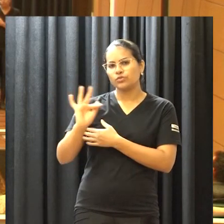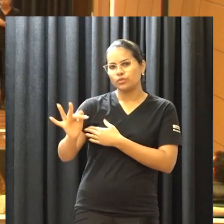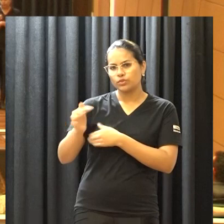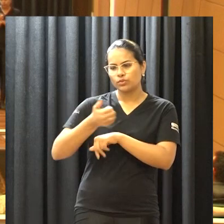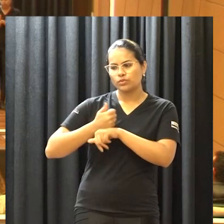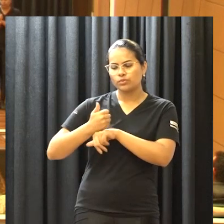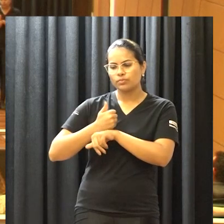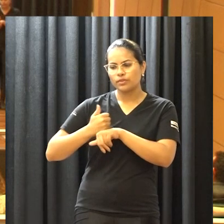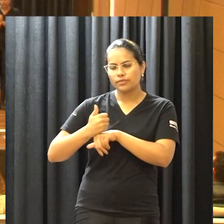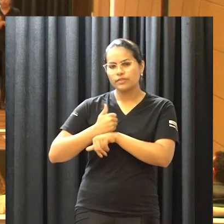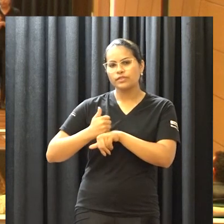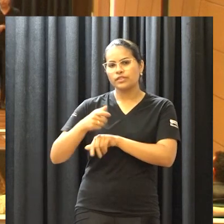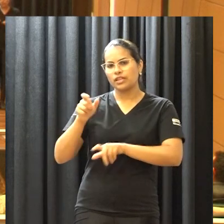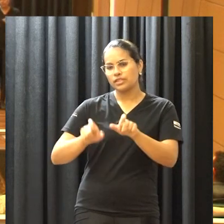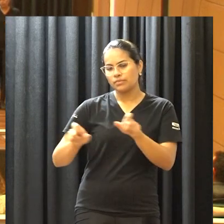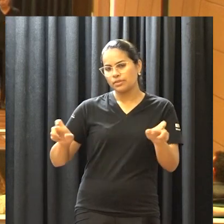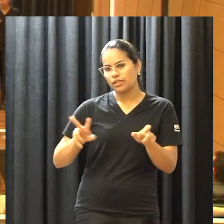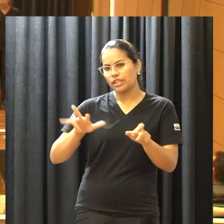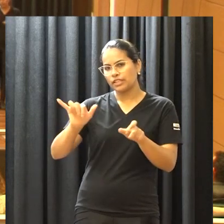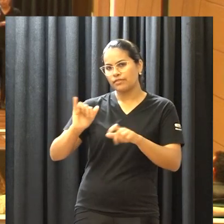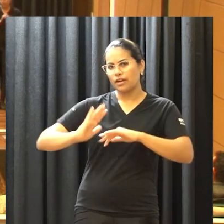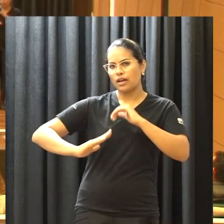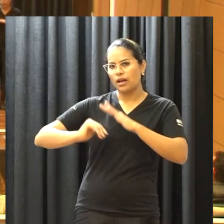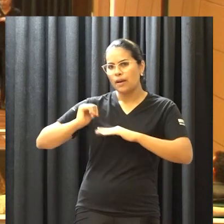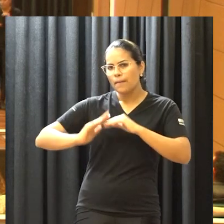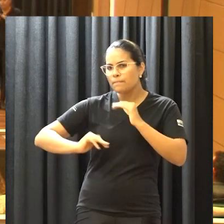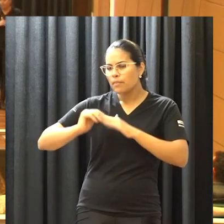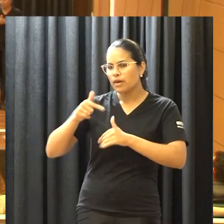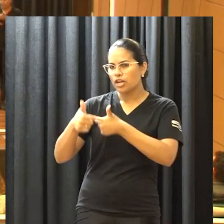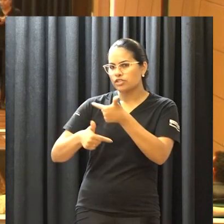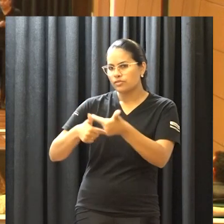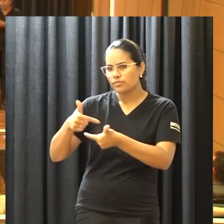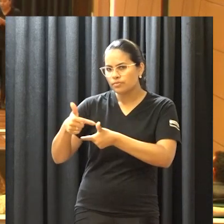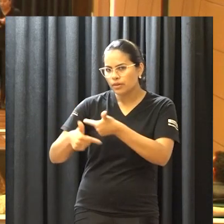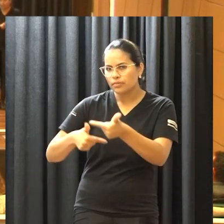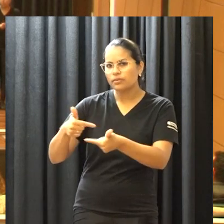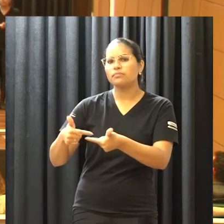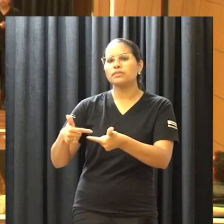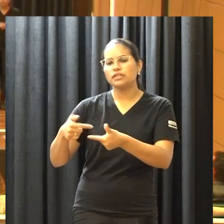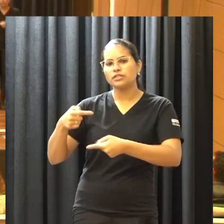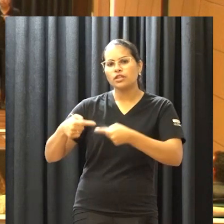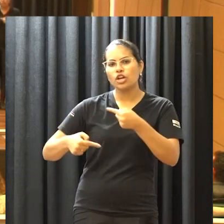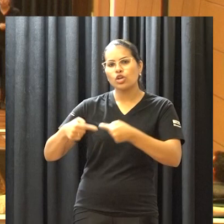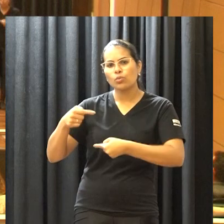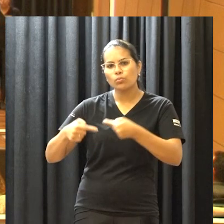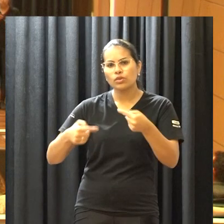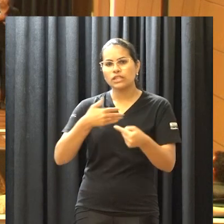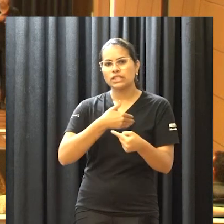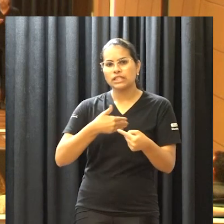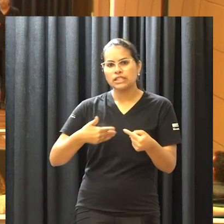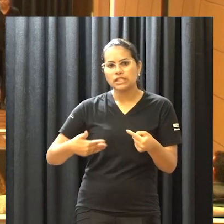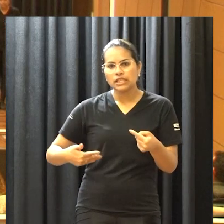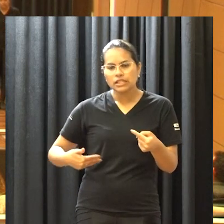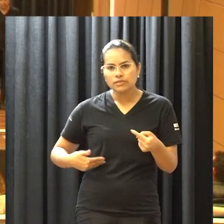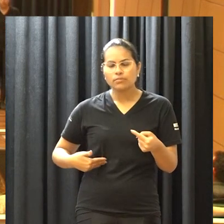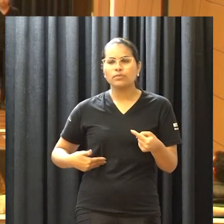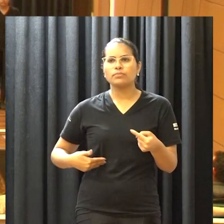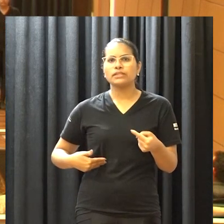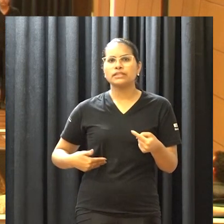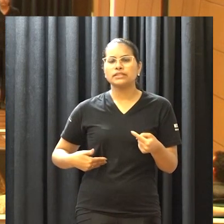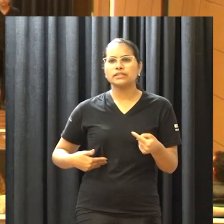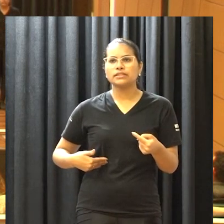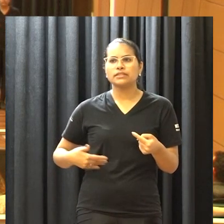né? De quem vai para as práticas, de quem vai para a intervenção, de quem vai para as políticas públicas, né? E